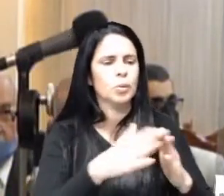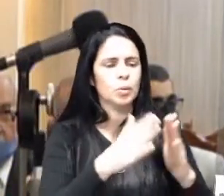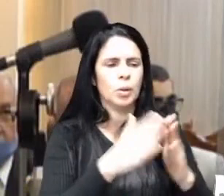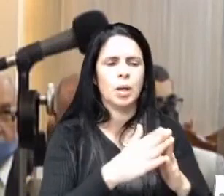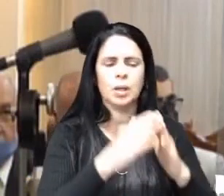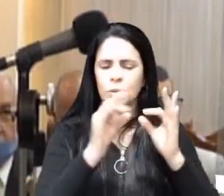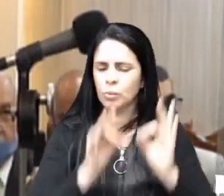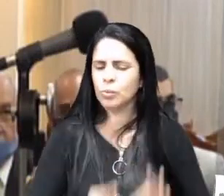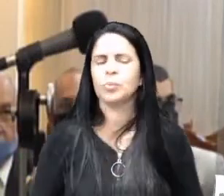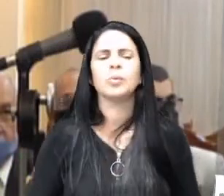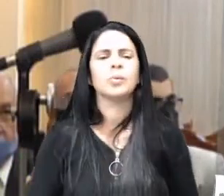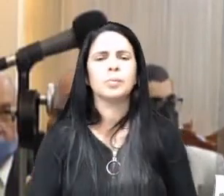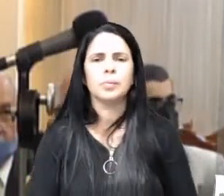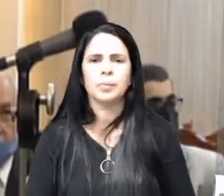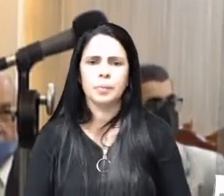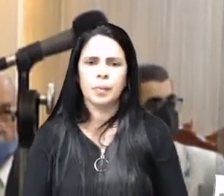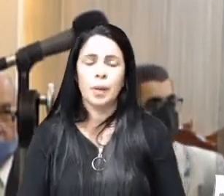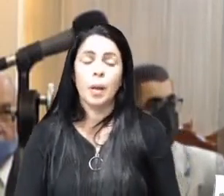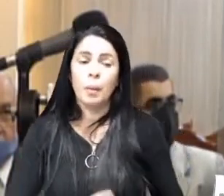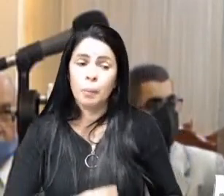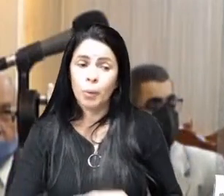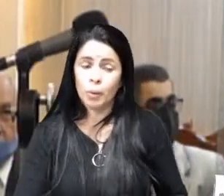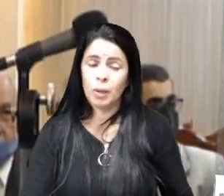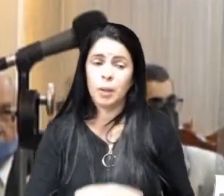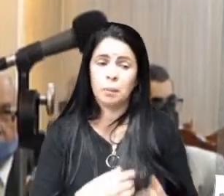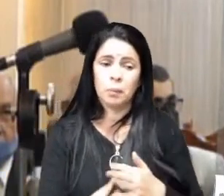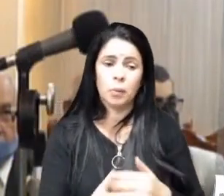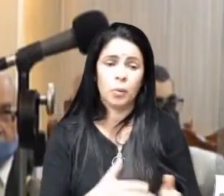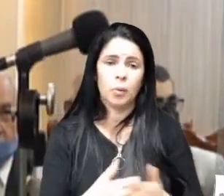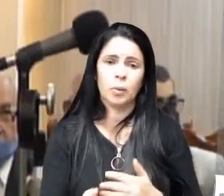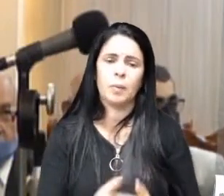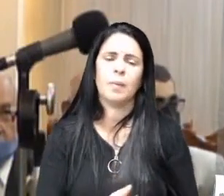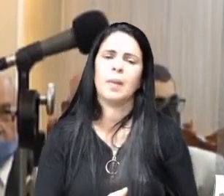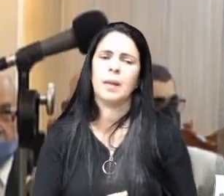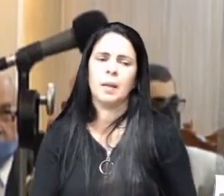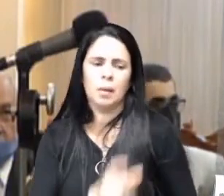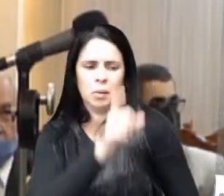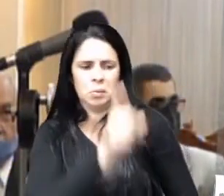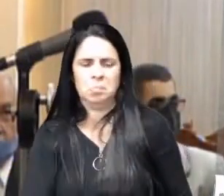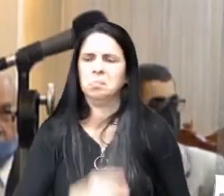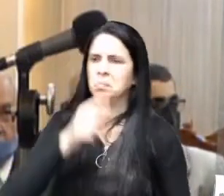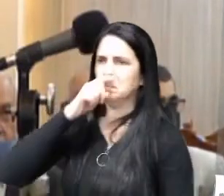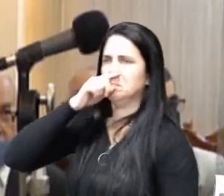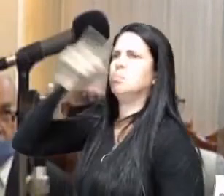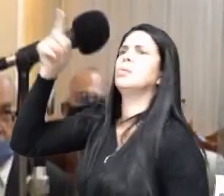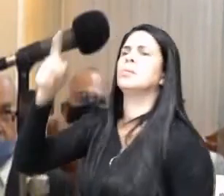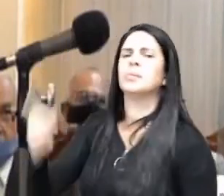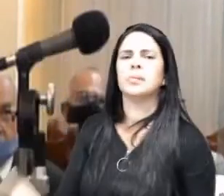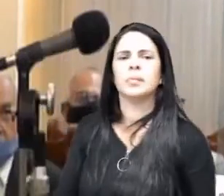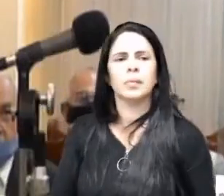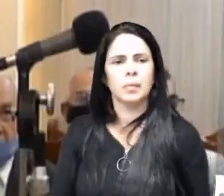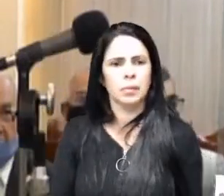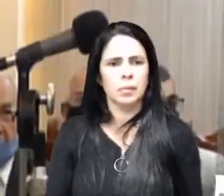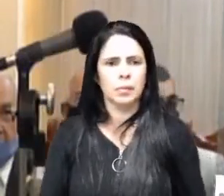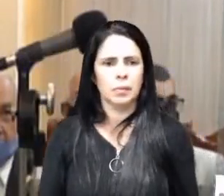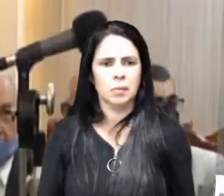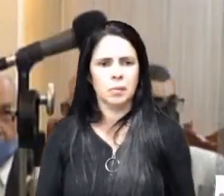qualquer, palavra de Jesus, qualquer que a si mesmo se exalta, será o quê,